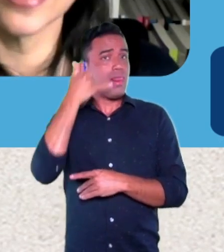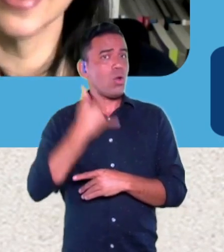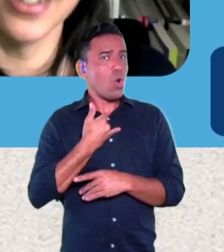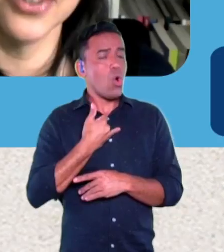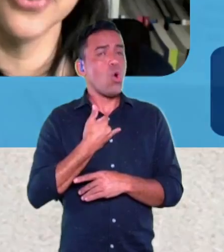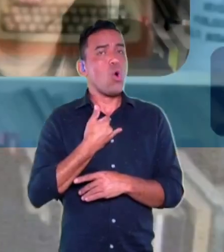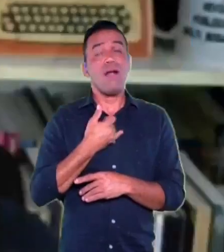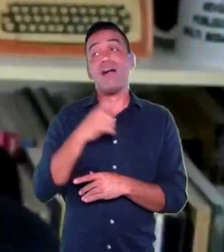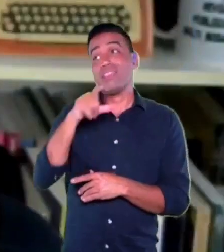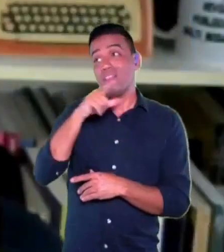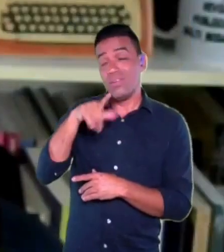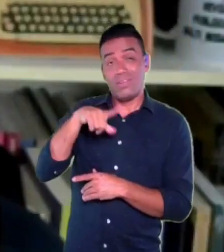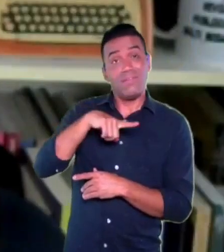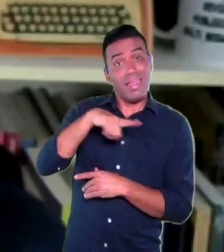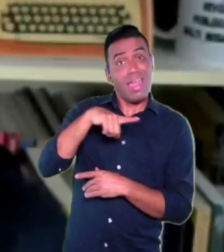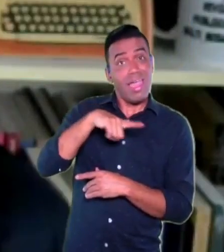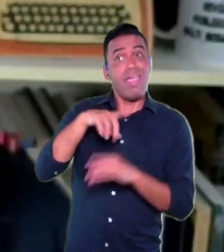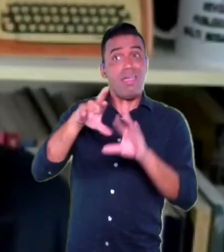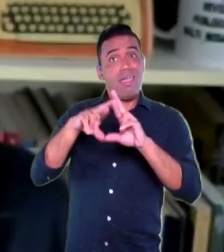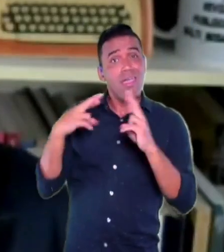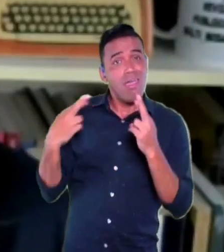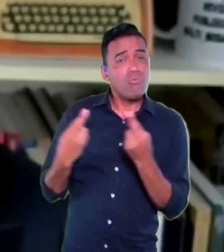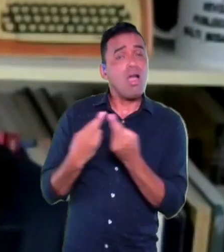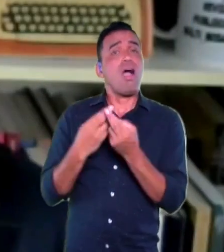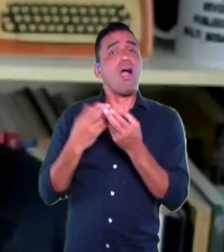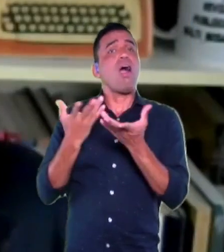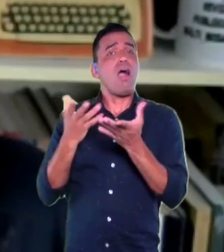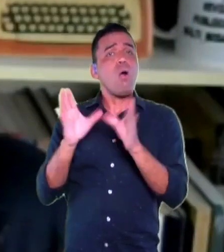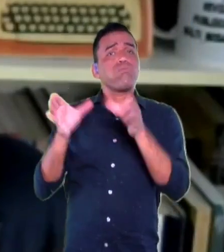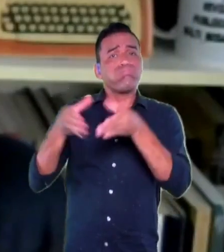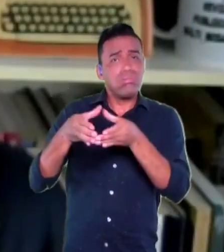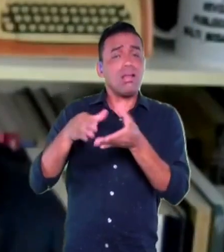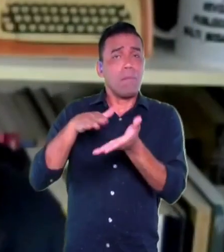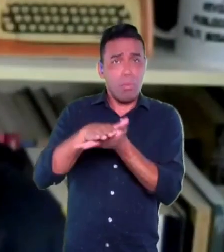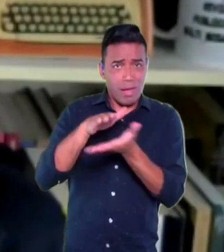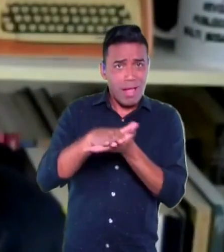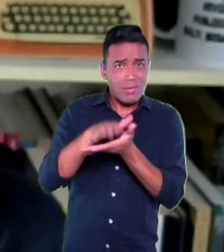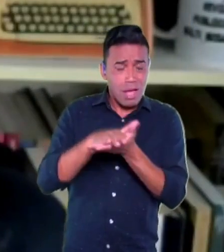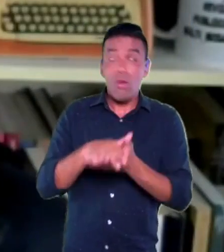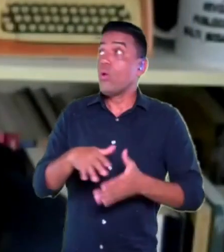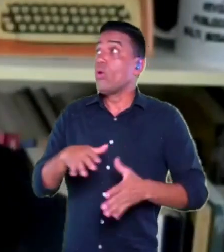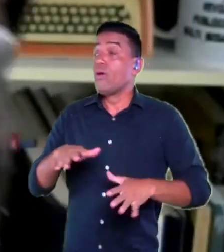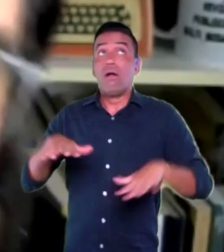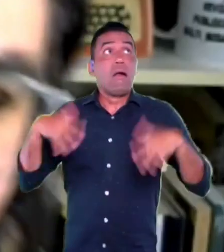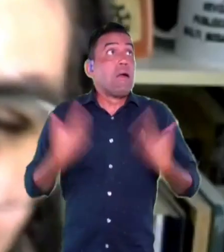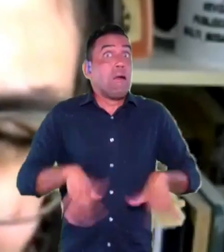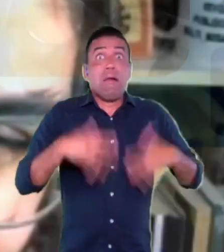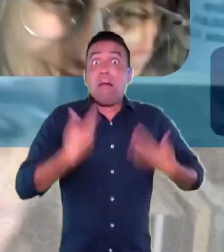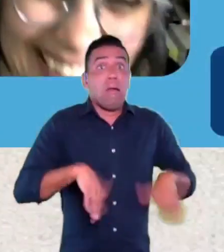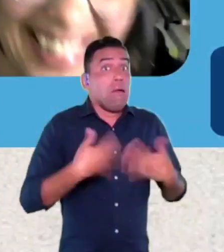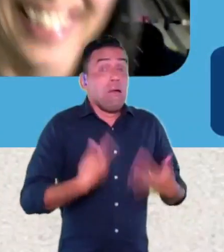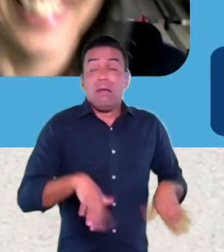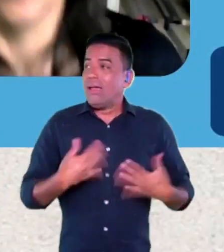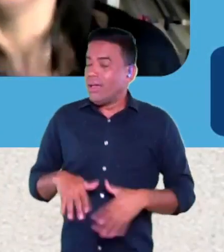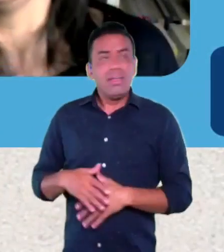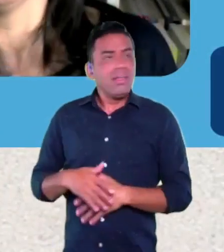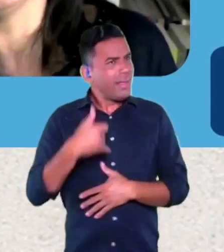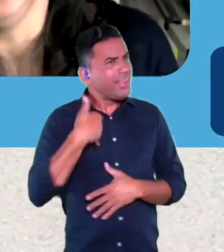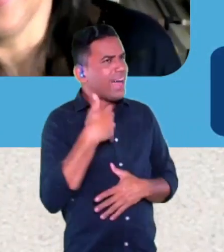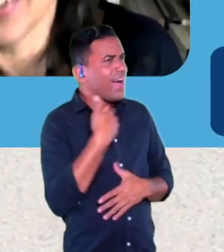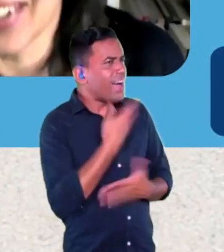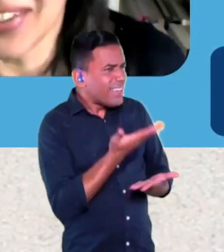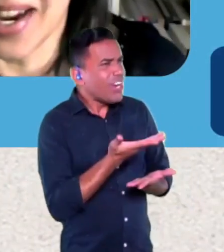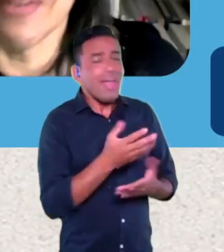uma coleção e você quer publicar aqui? Eu quase tive um troço. Nossa, a sua idade, né? Eu